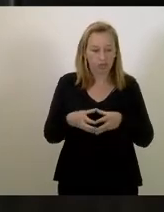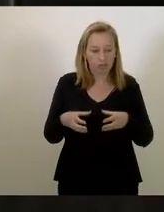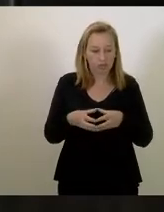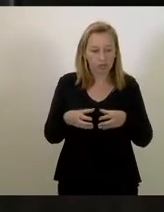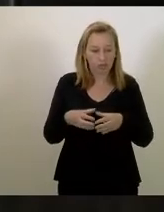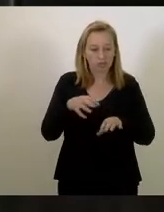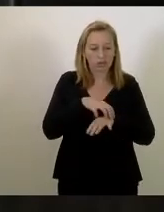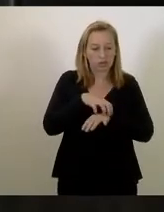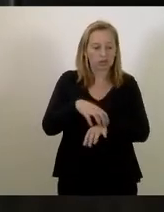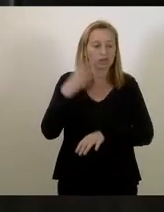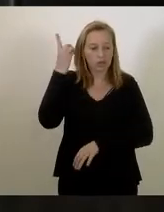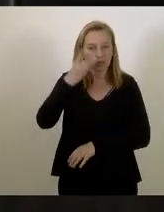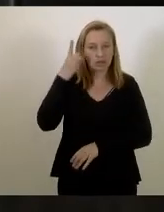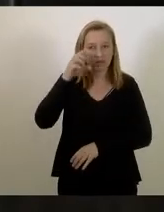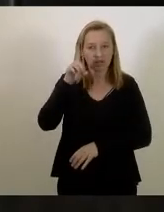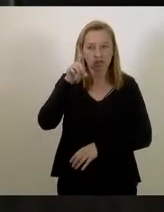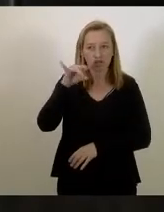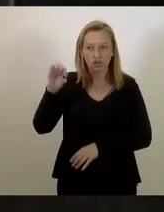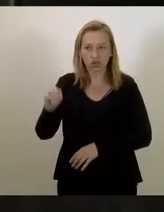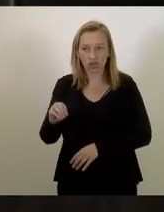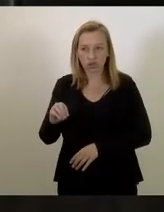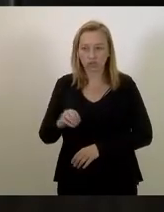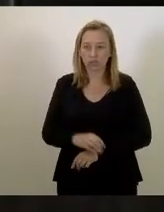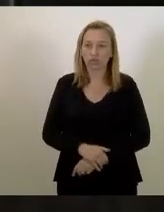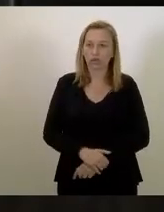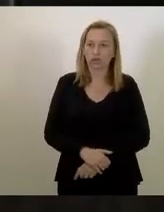transporte deputado Dionísio Lins